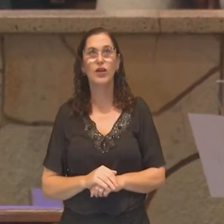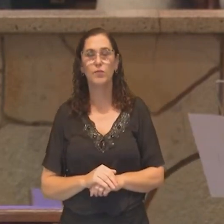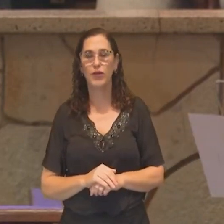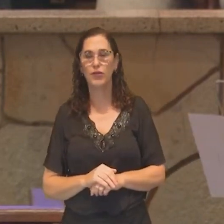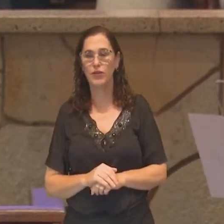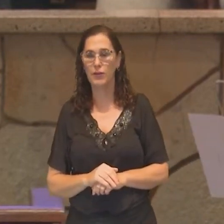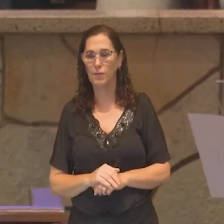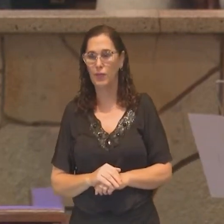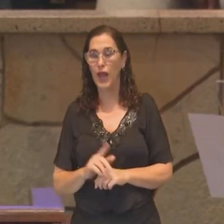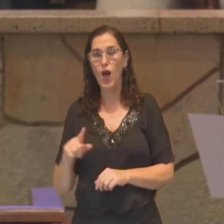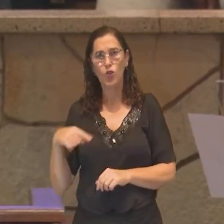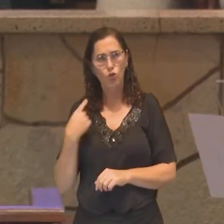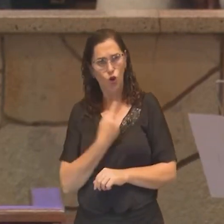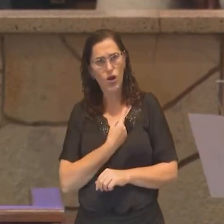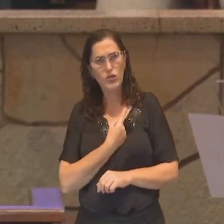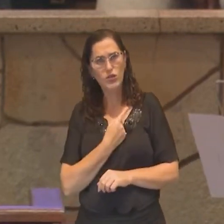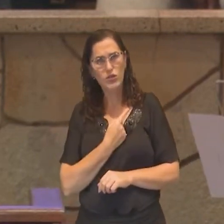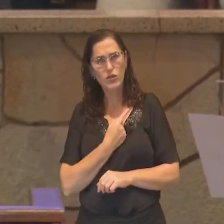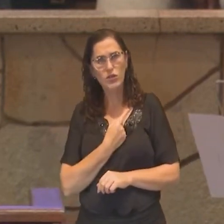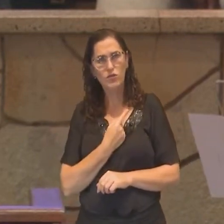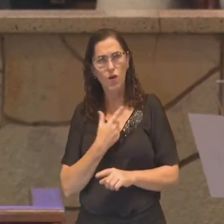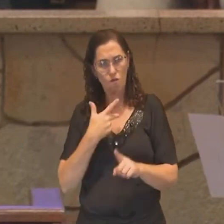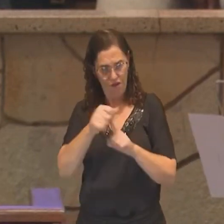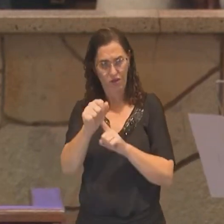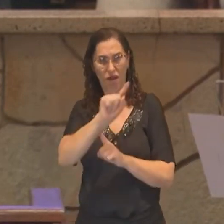Será que você será um vencedor,